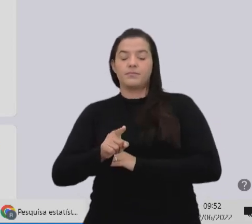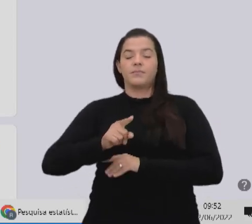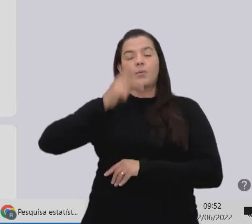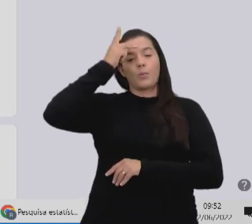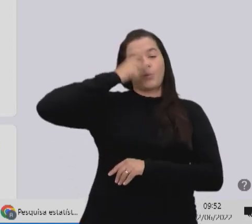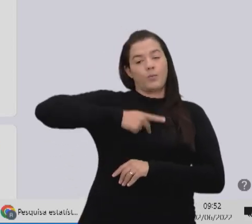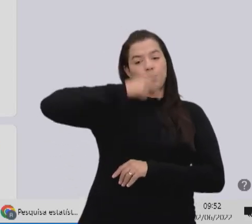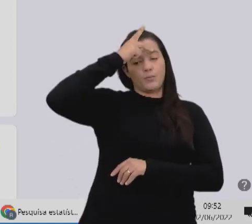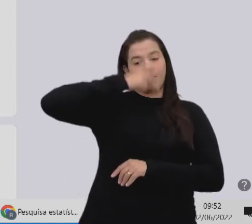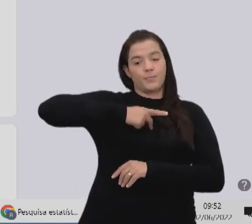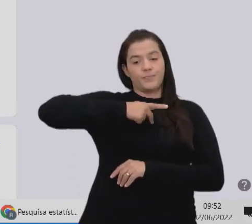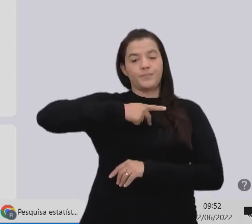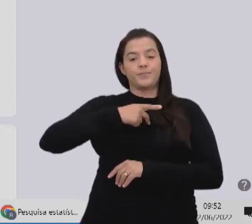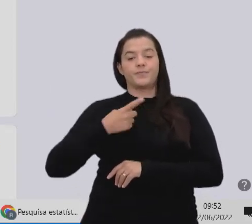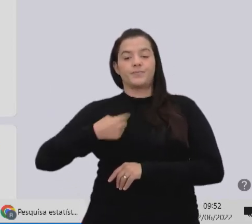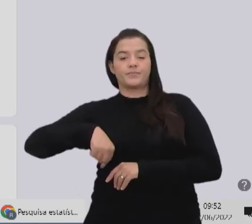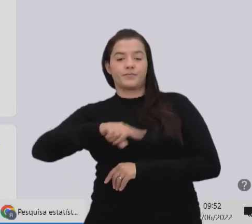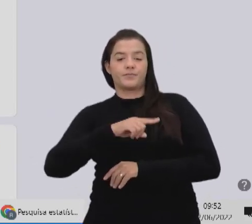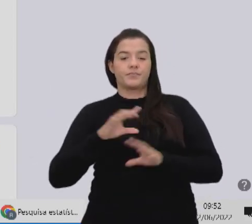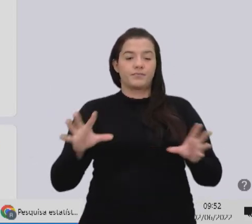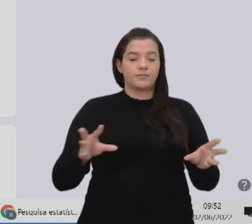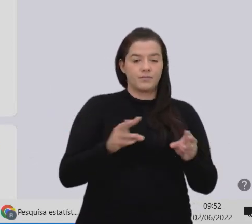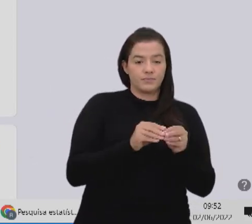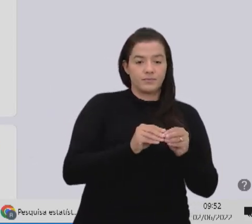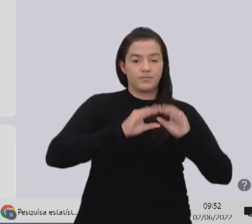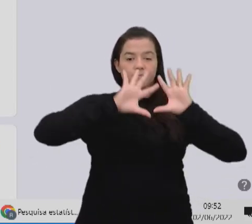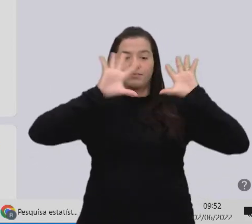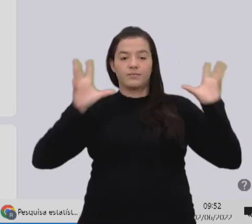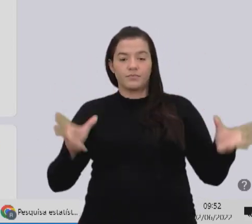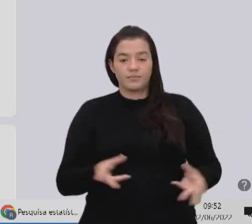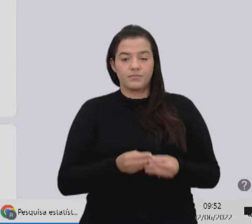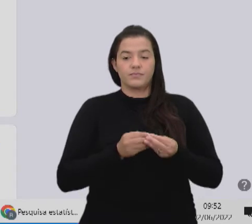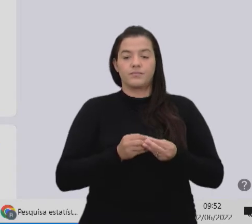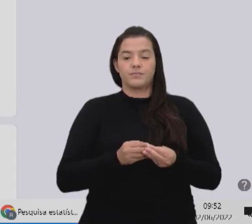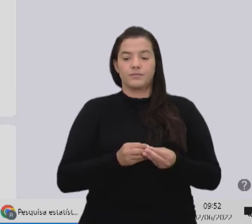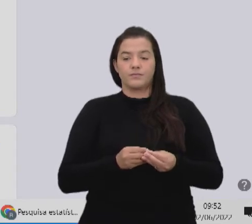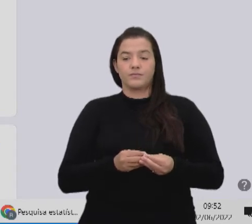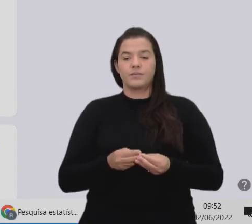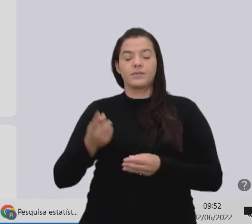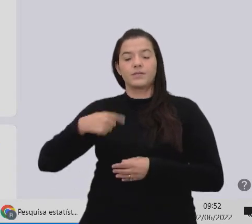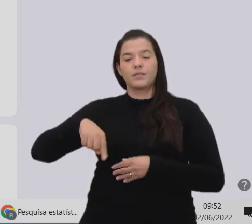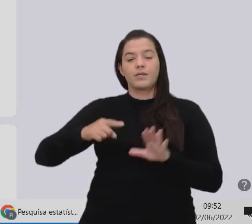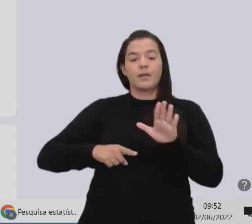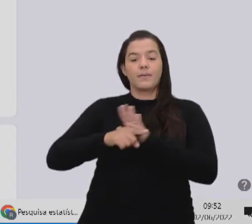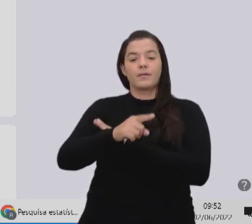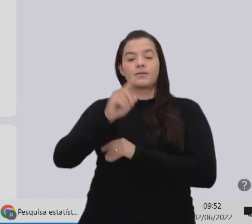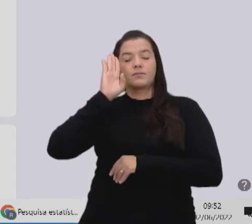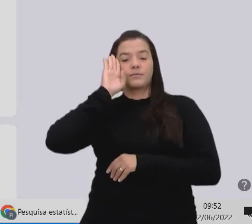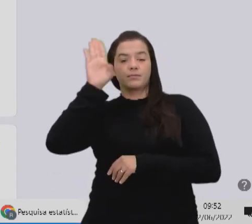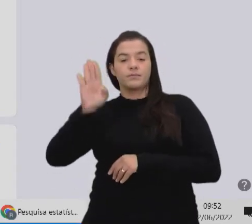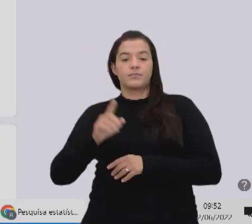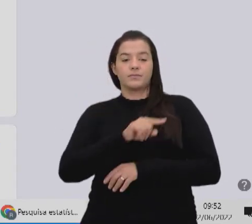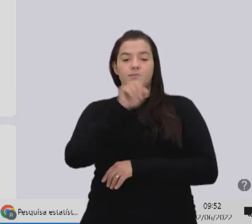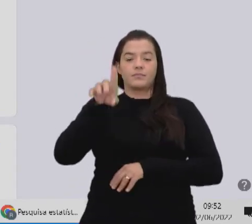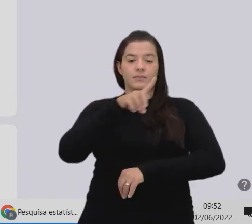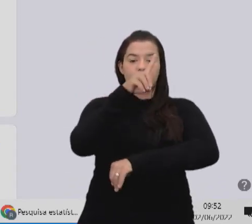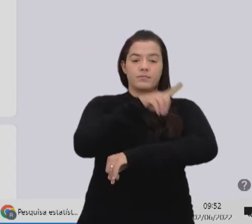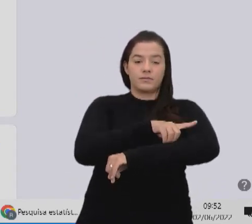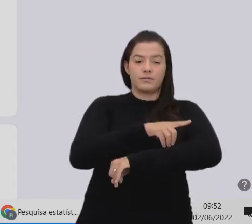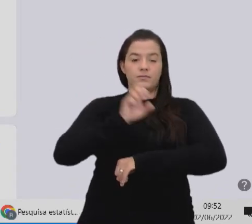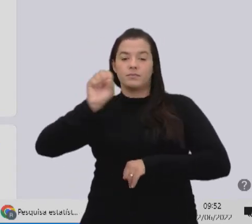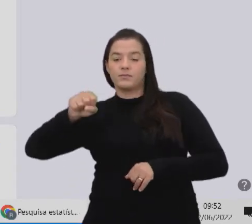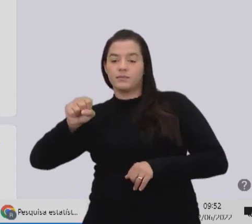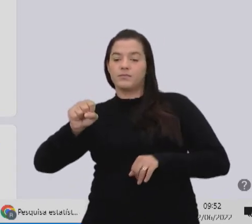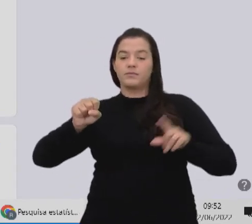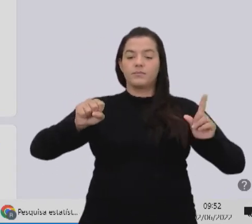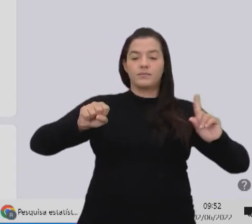individual. Resumo é a parte mais legal, ele aparece tudo pra mim. Então eu tinha a minha pergunta principal, que era: você já teve dengue? Sim ou não?